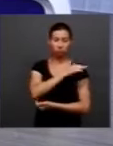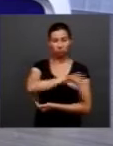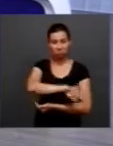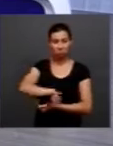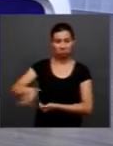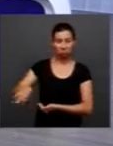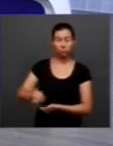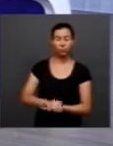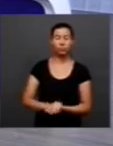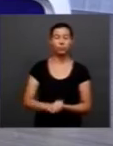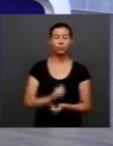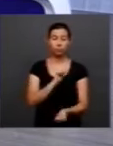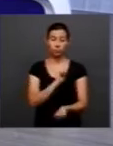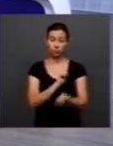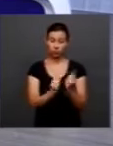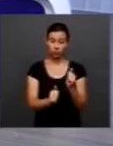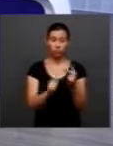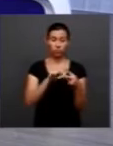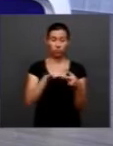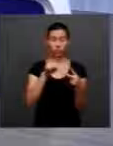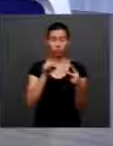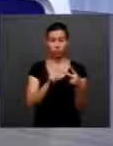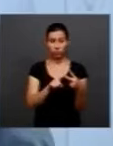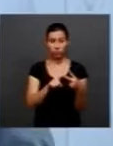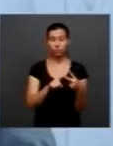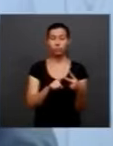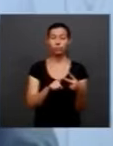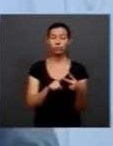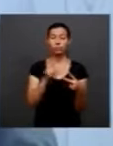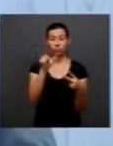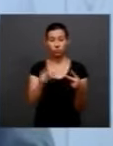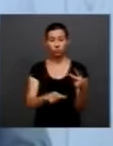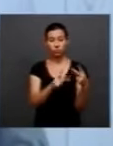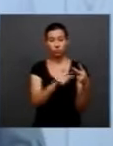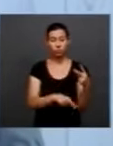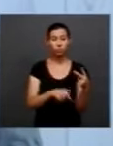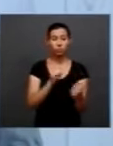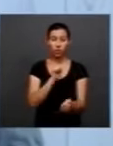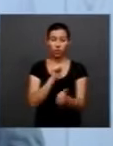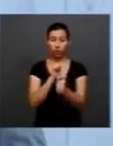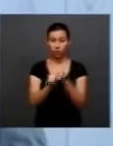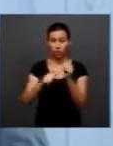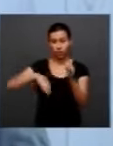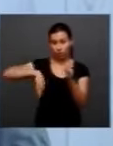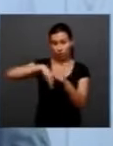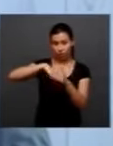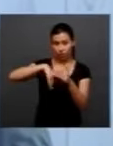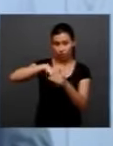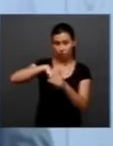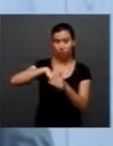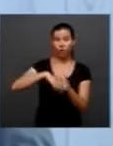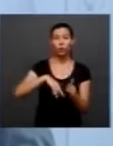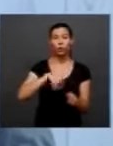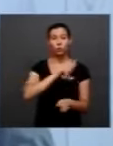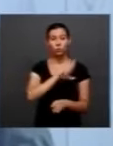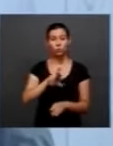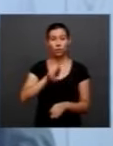No meio esportivo, dois exemplos são clássicos. O exemplo do futebol, do jogador Richarlison, que numa